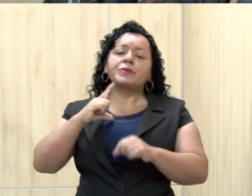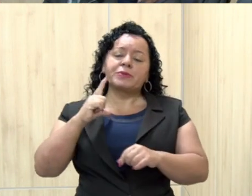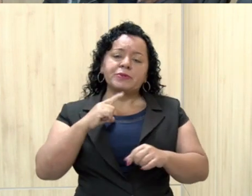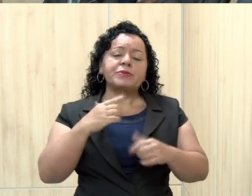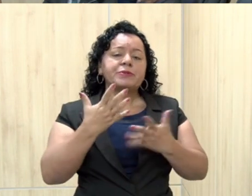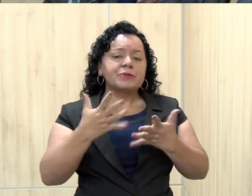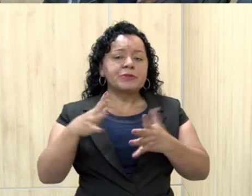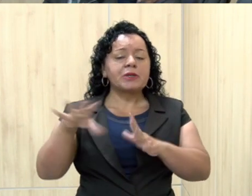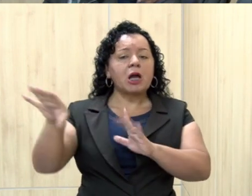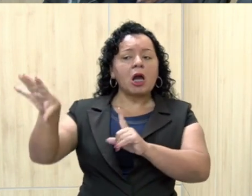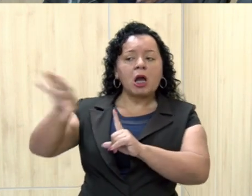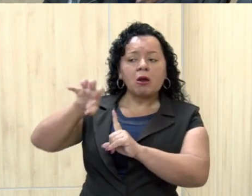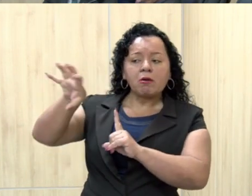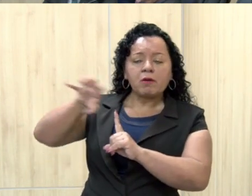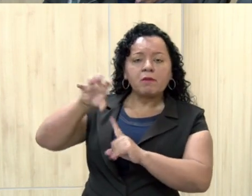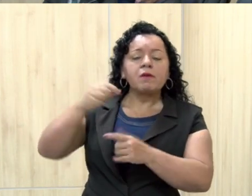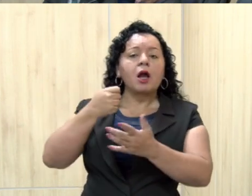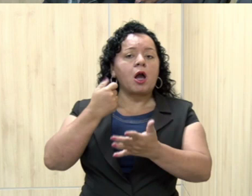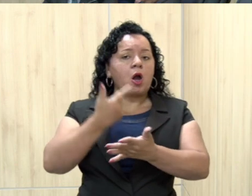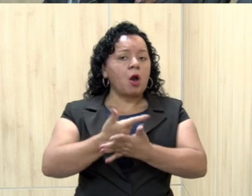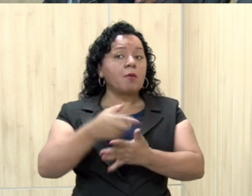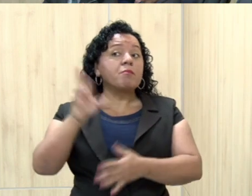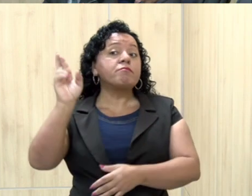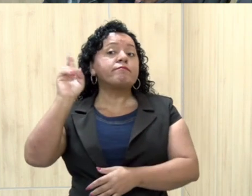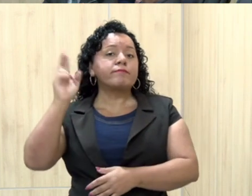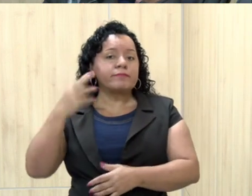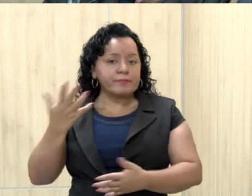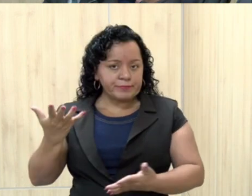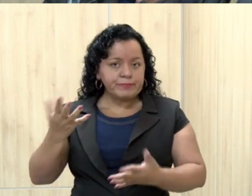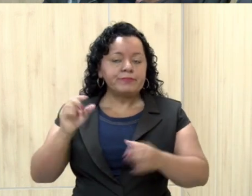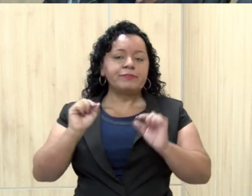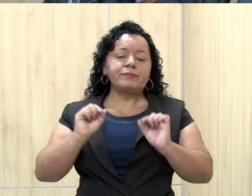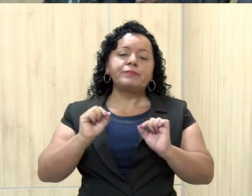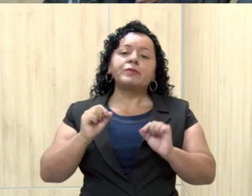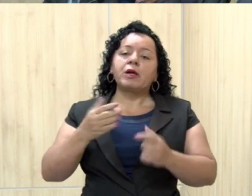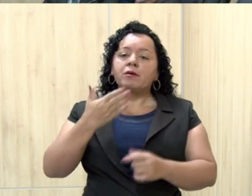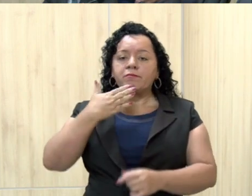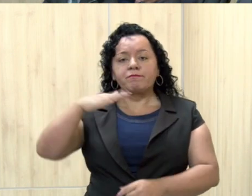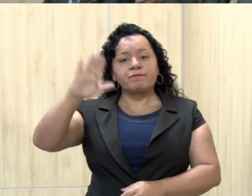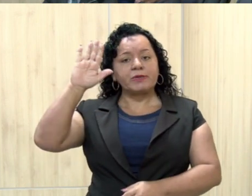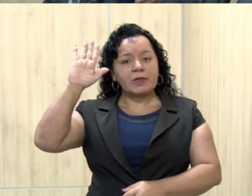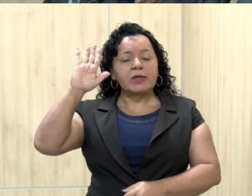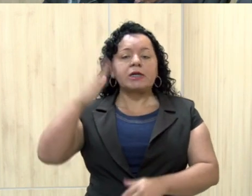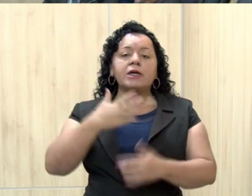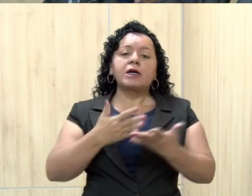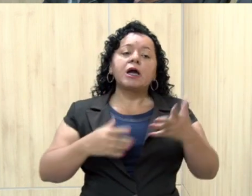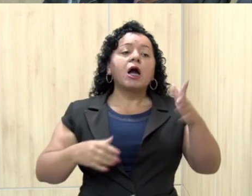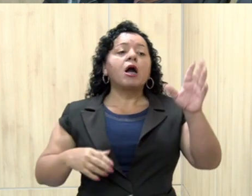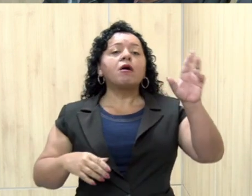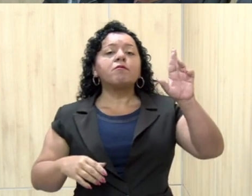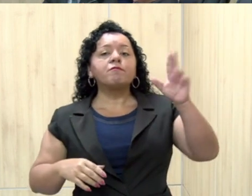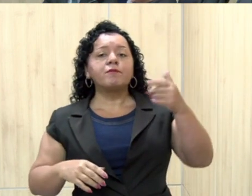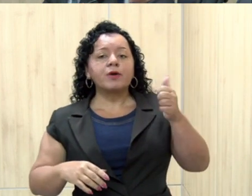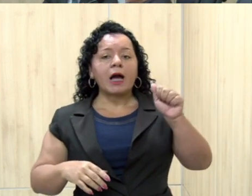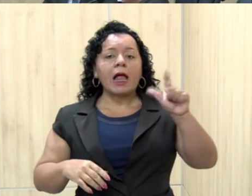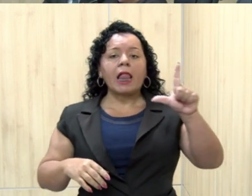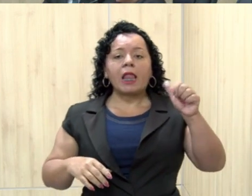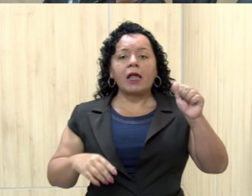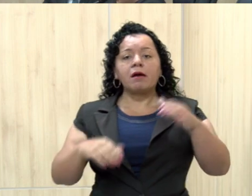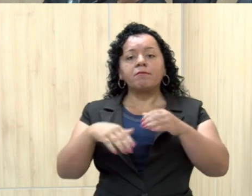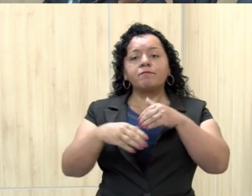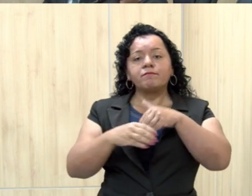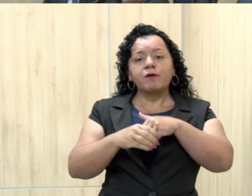parabéns pela iniciativa o voto é favorável do relator Deputado Rodrigo Camargo pergunta como voto Deputado Alan